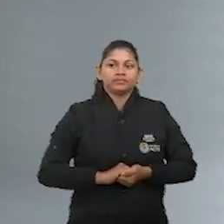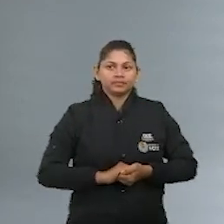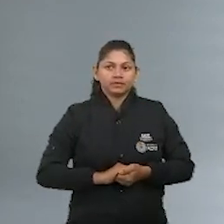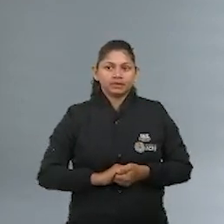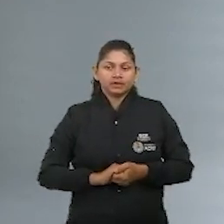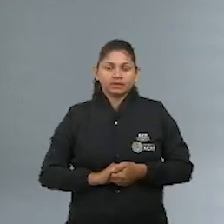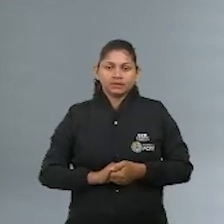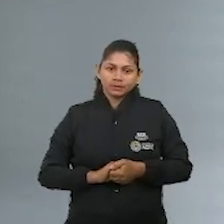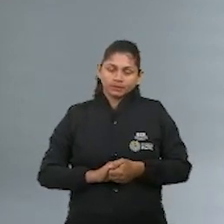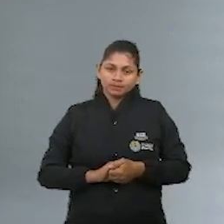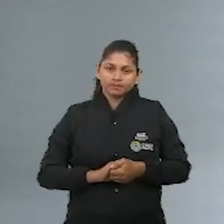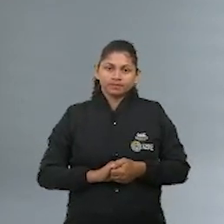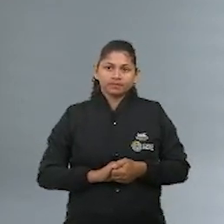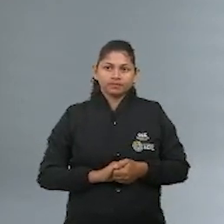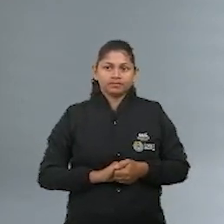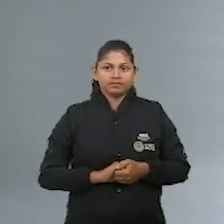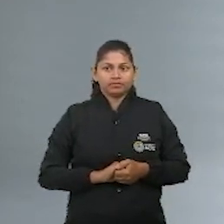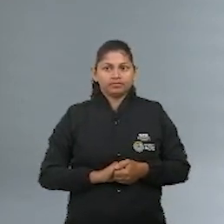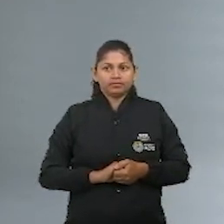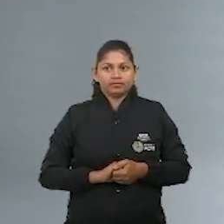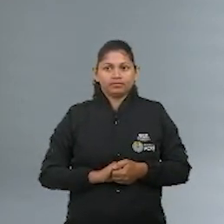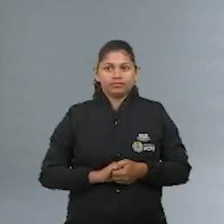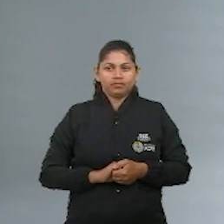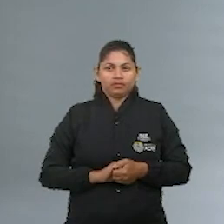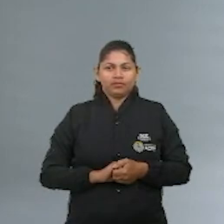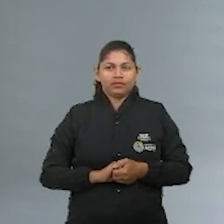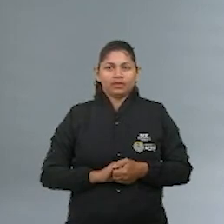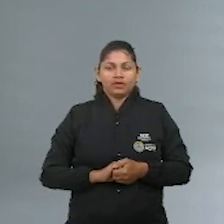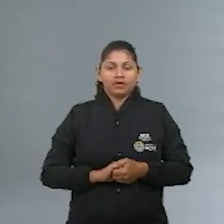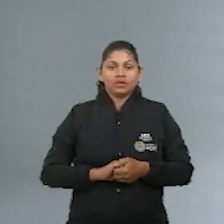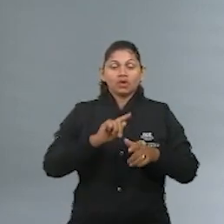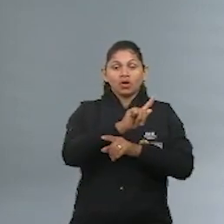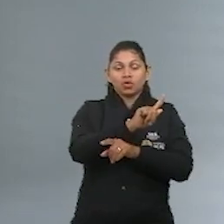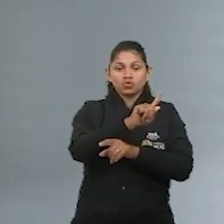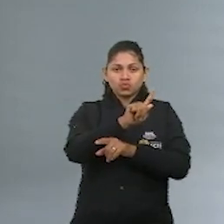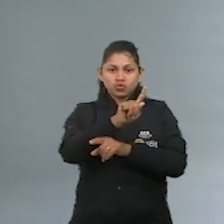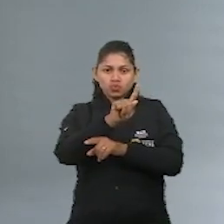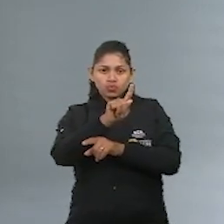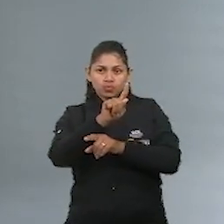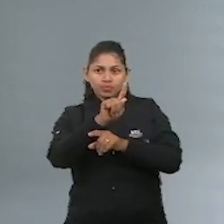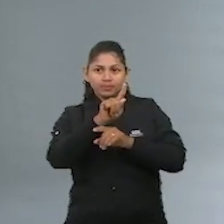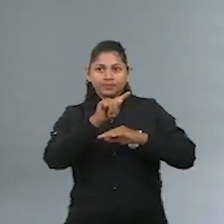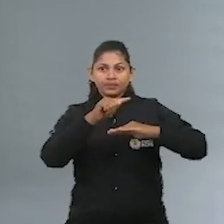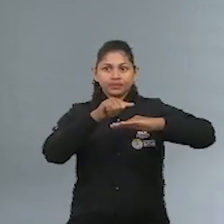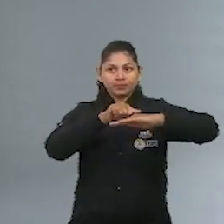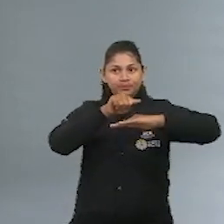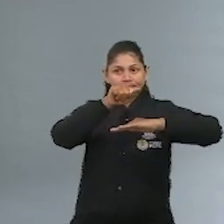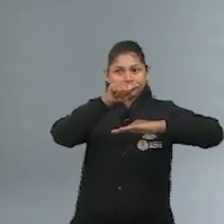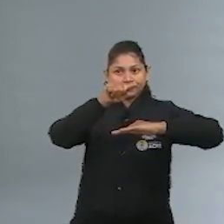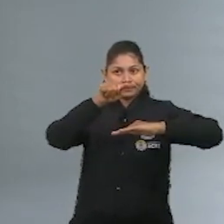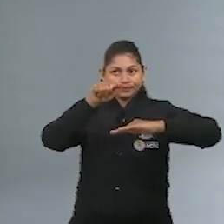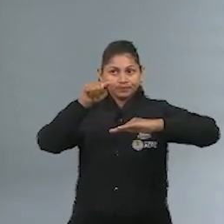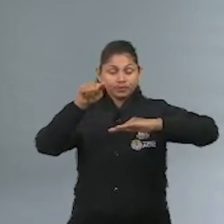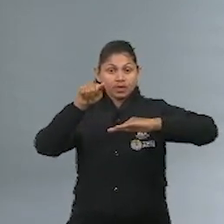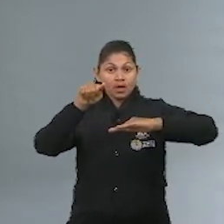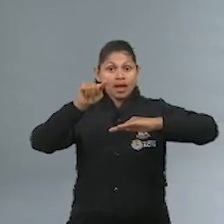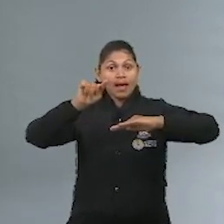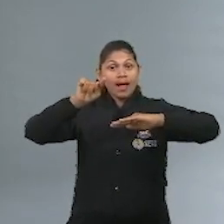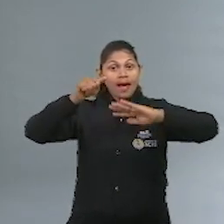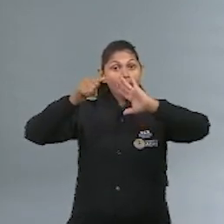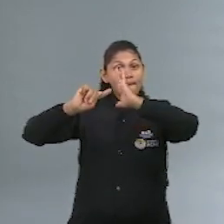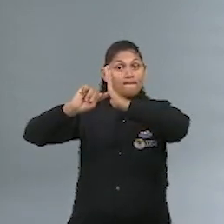bem? Um fluxo aí ordenado. E aí a corrente vai seguindo e quando ela chega nesse ponto, ela vai ser